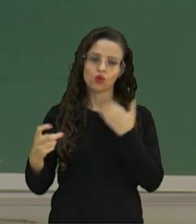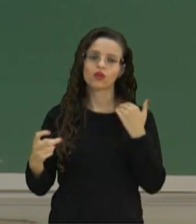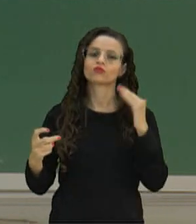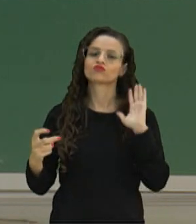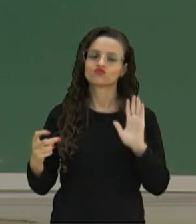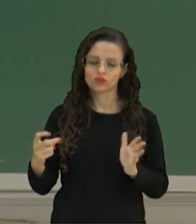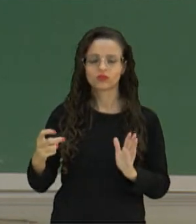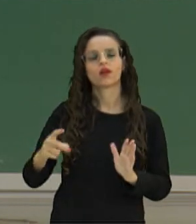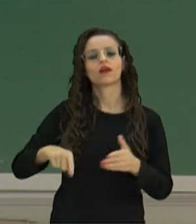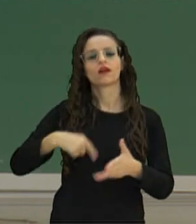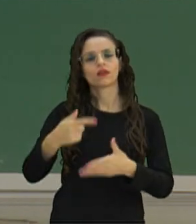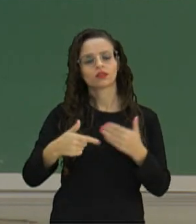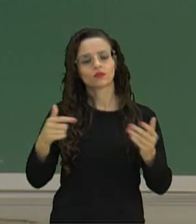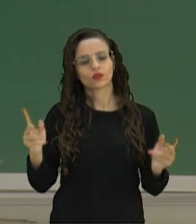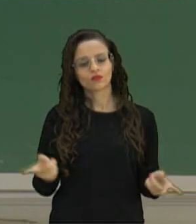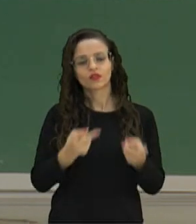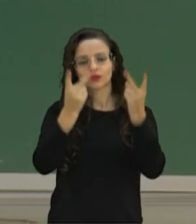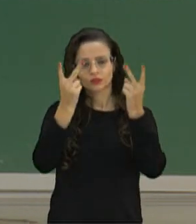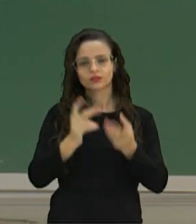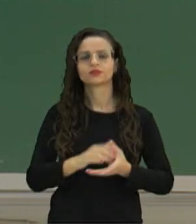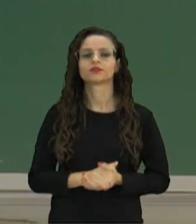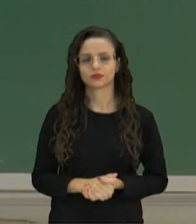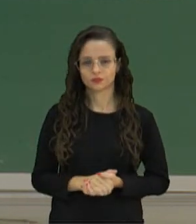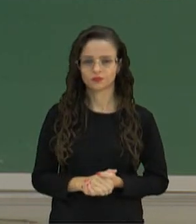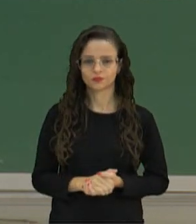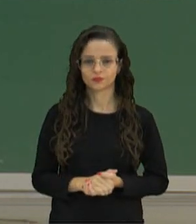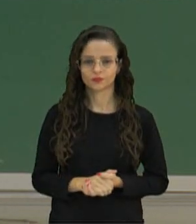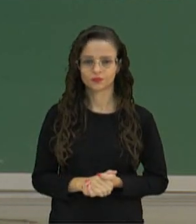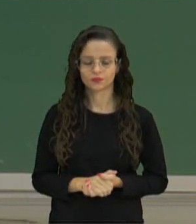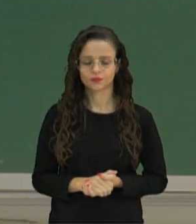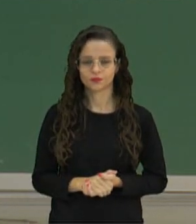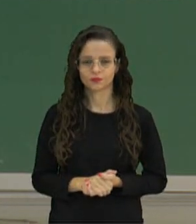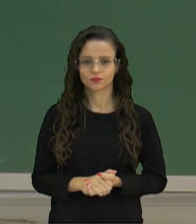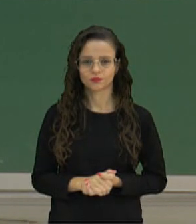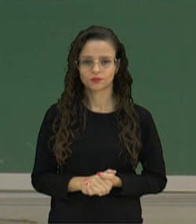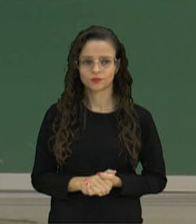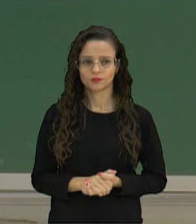morreu ele foi valorizado enquanto filósofo.